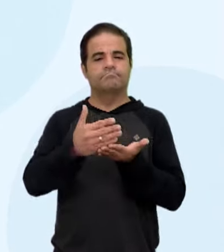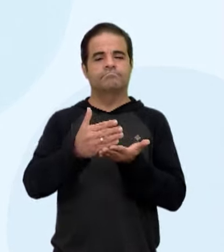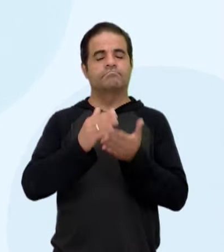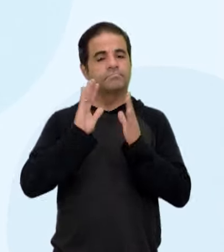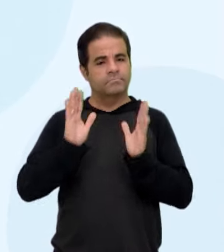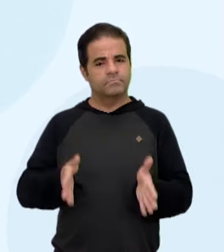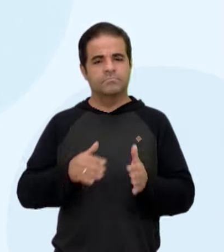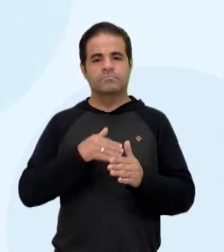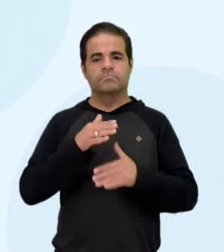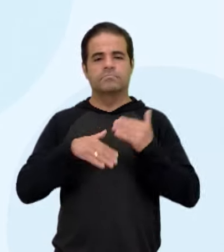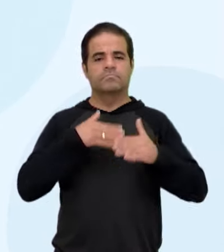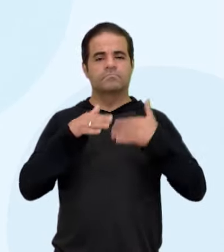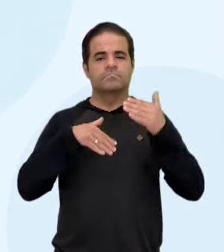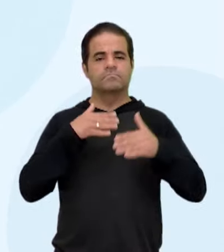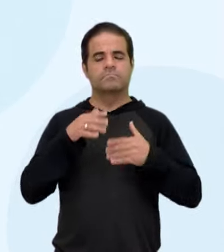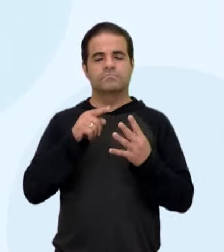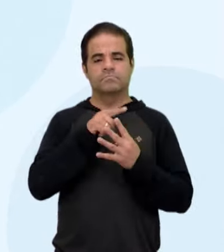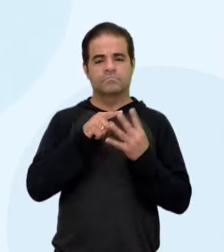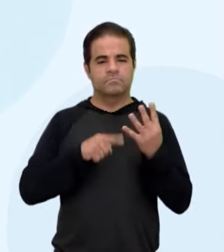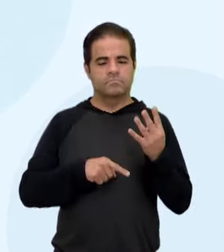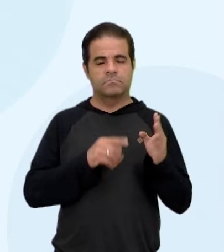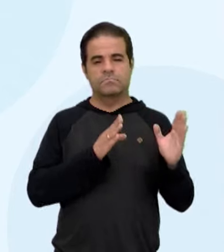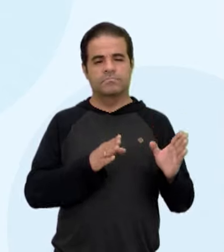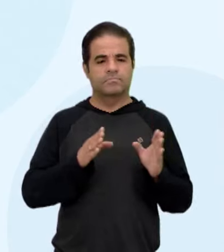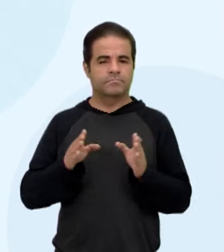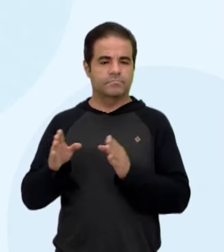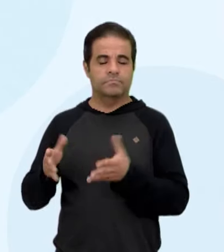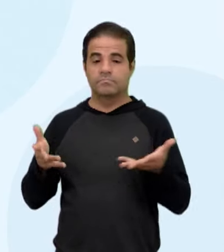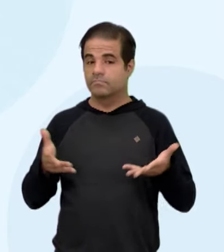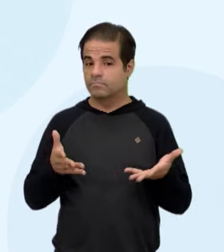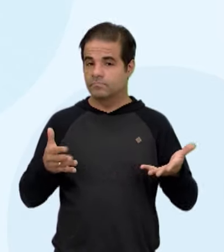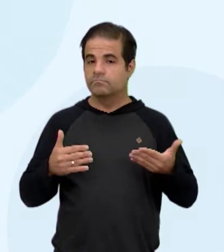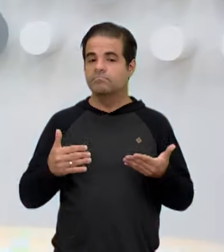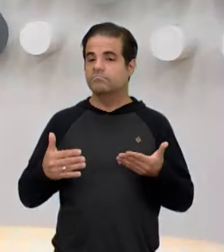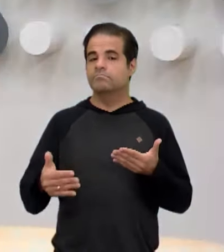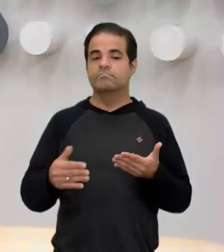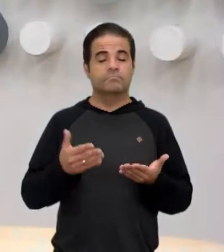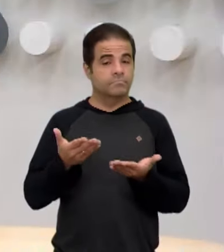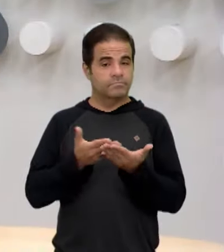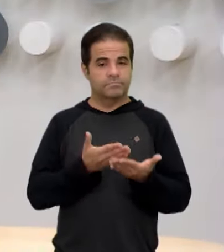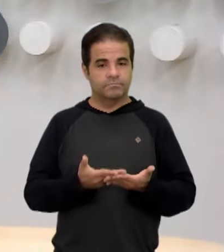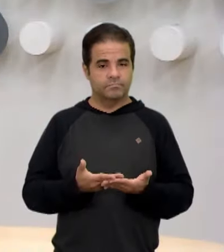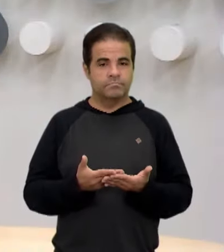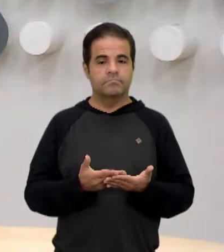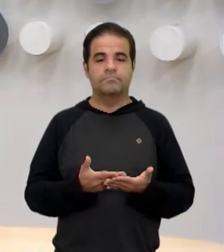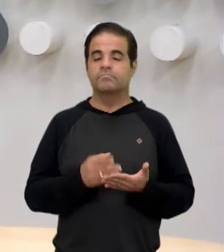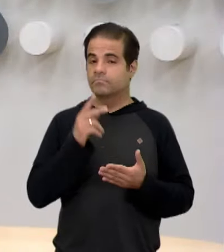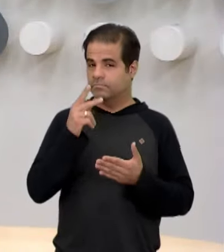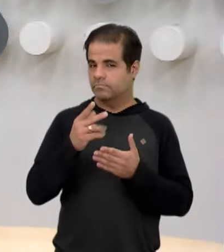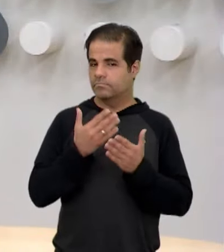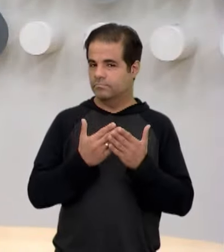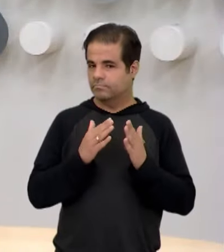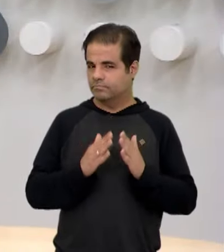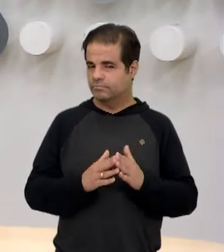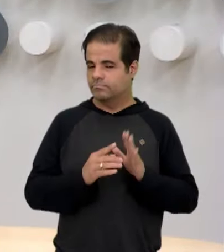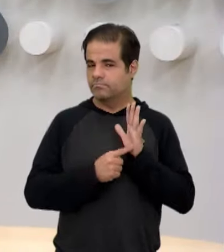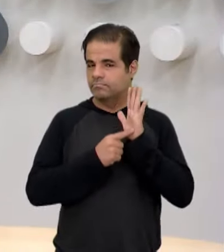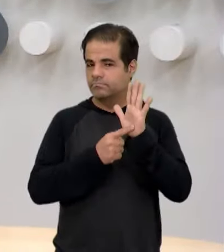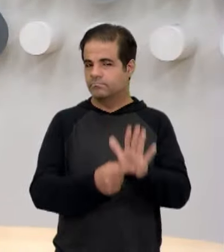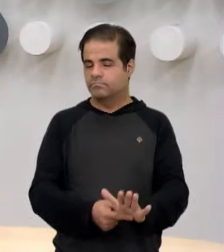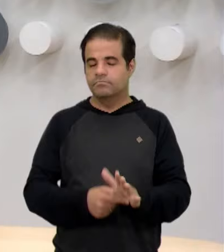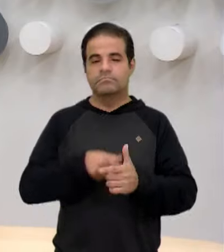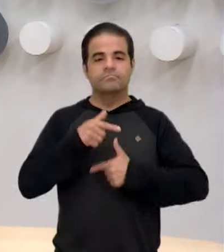nosso desenvolvimento em 4 partes e agora é o momento dos estudantes aí na escola, né, apresentarem os